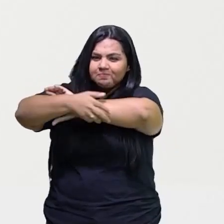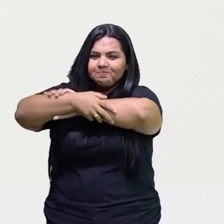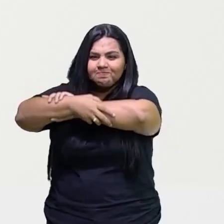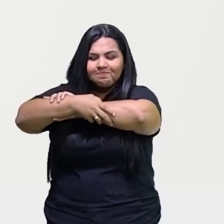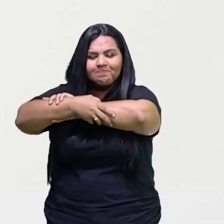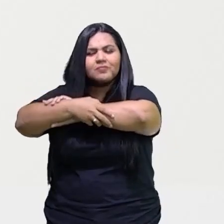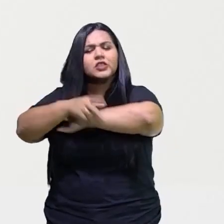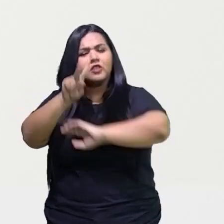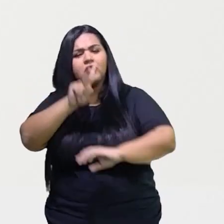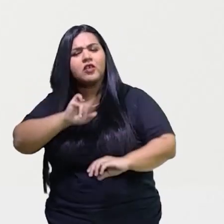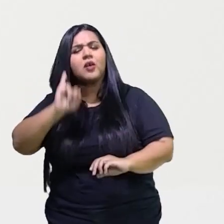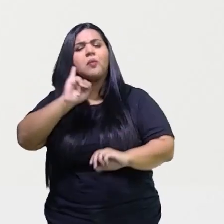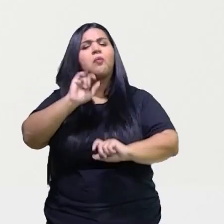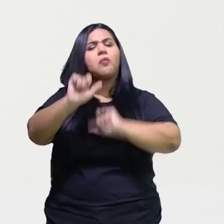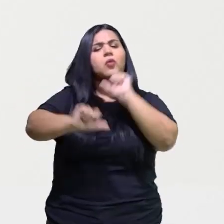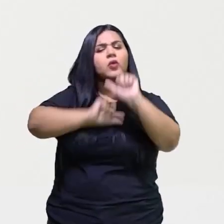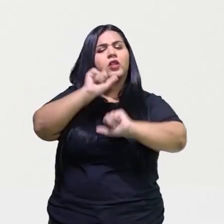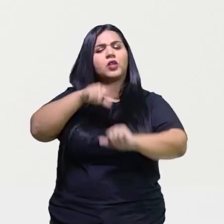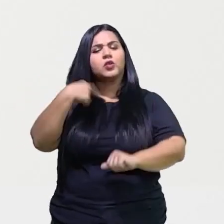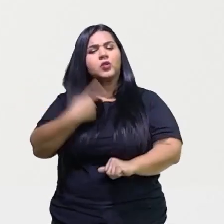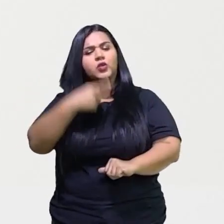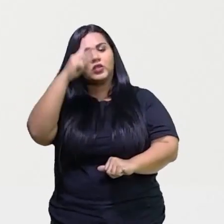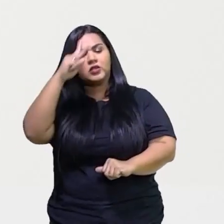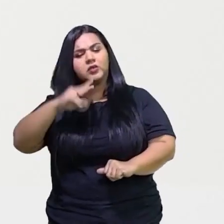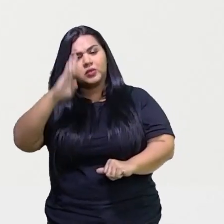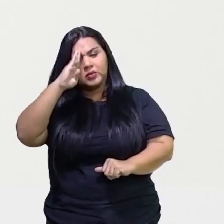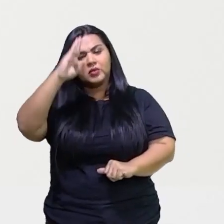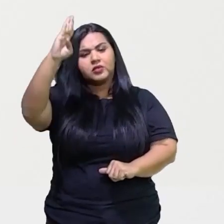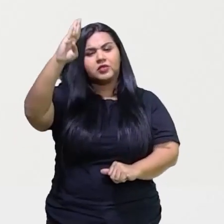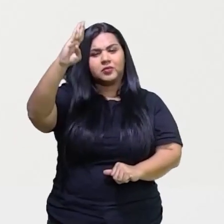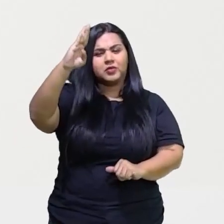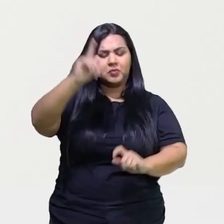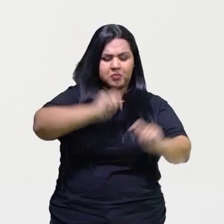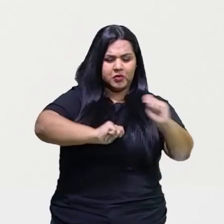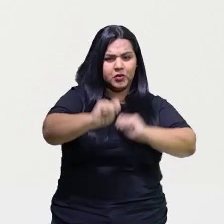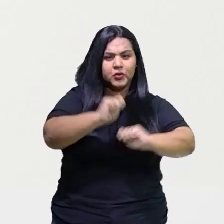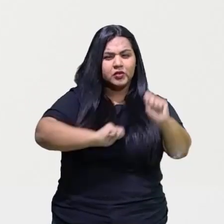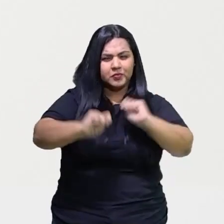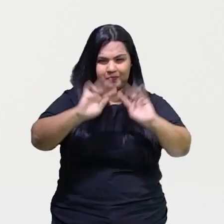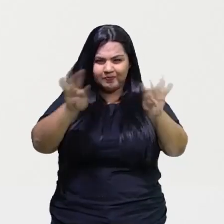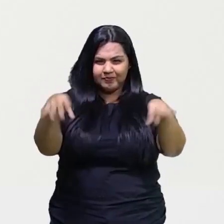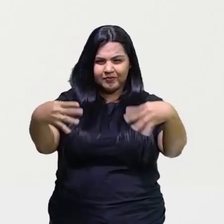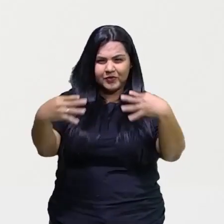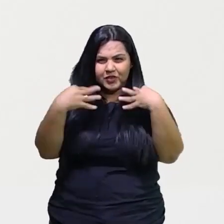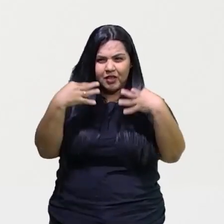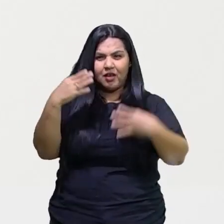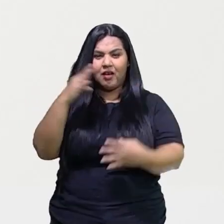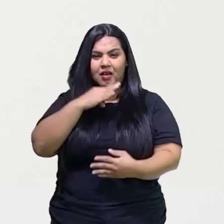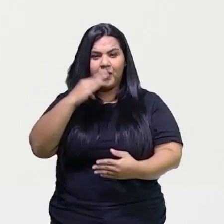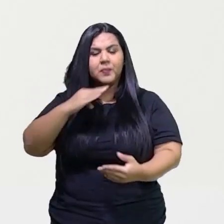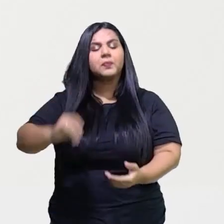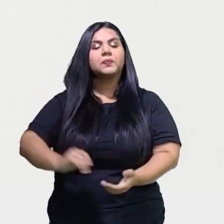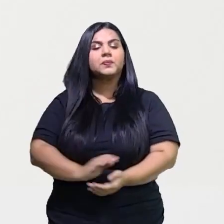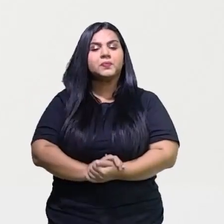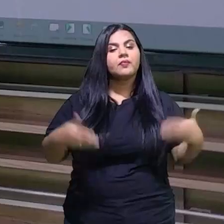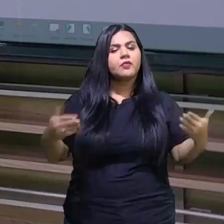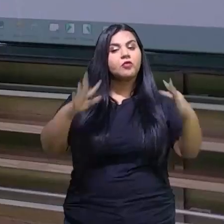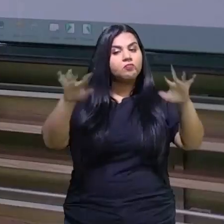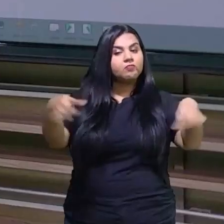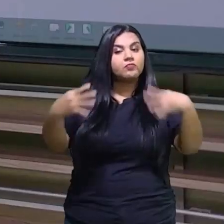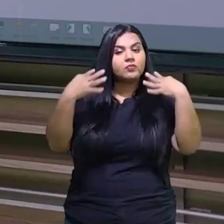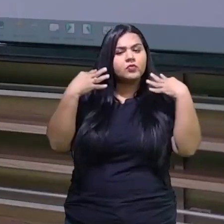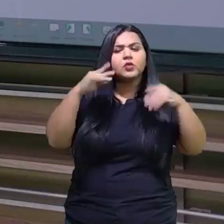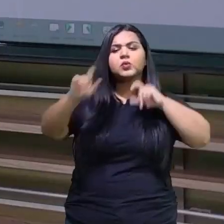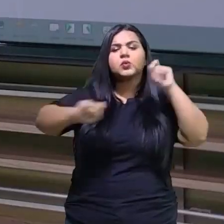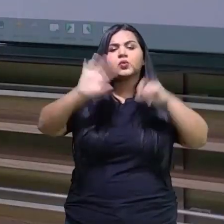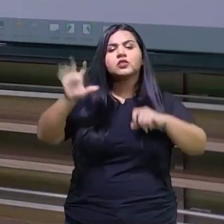iria mudar a nossa história, principalmente a história econômica. Então, olha aqui para mim. O